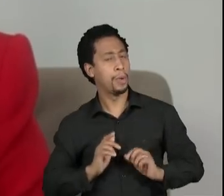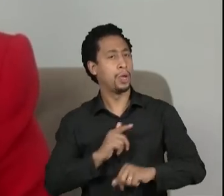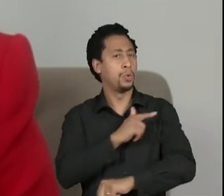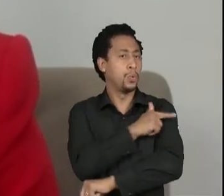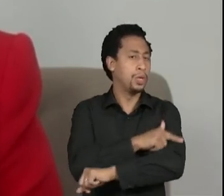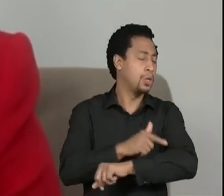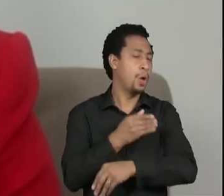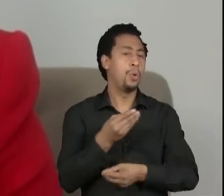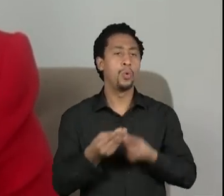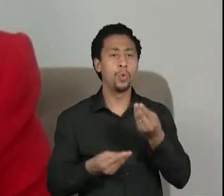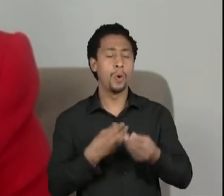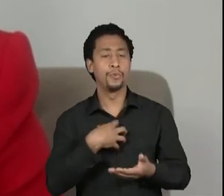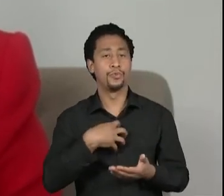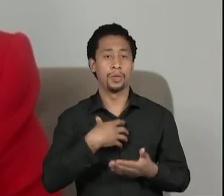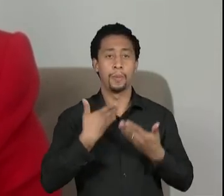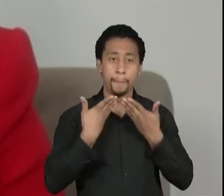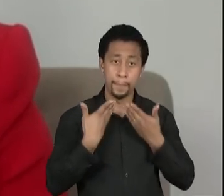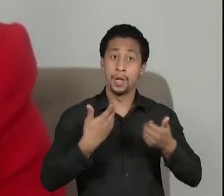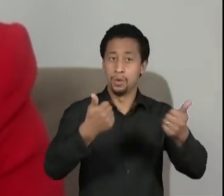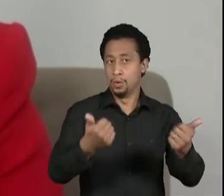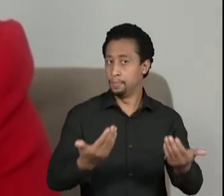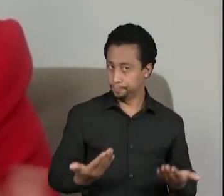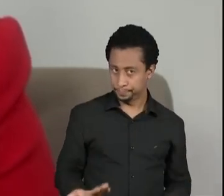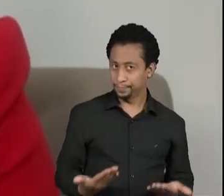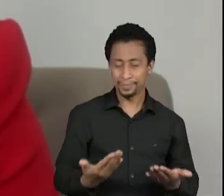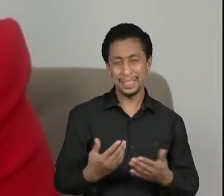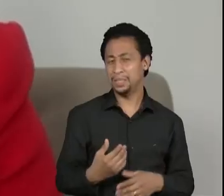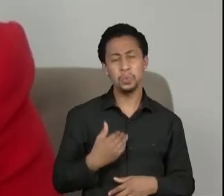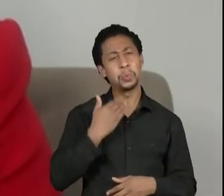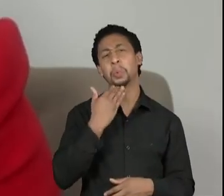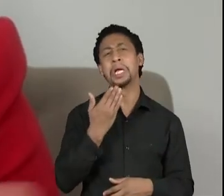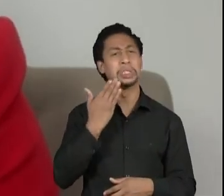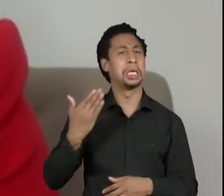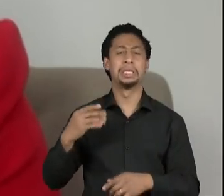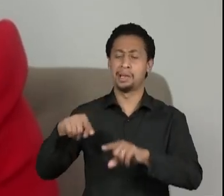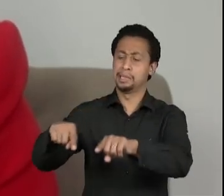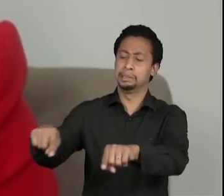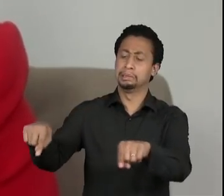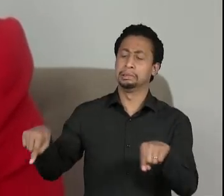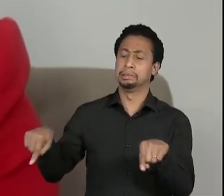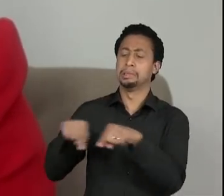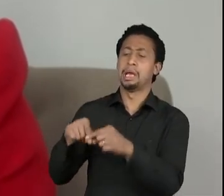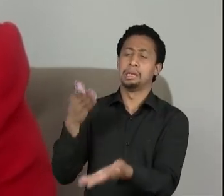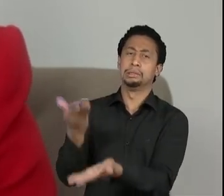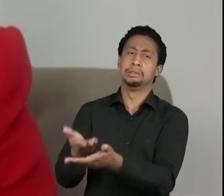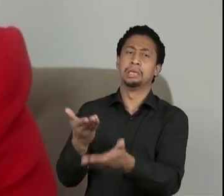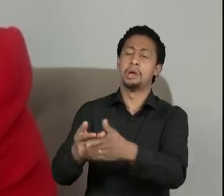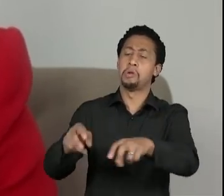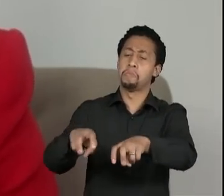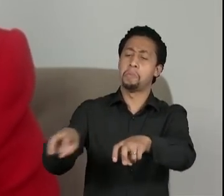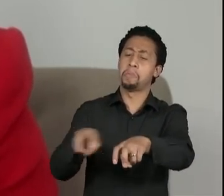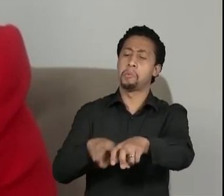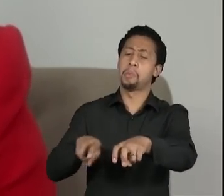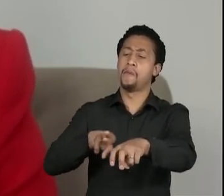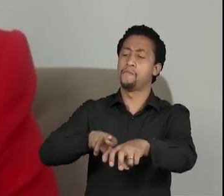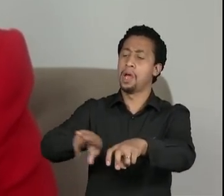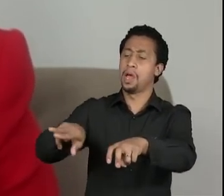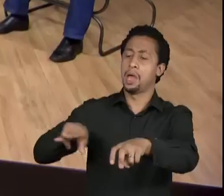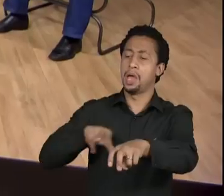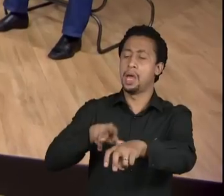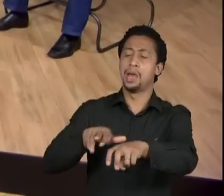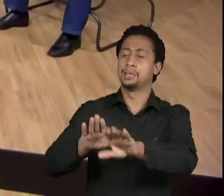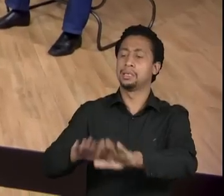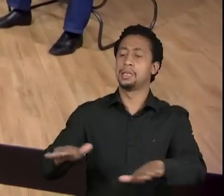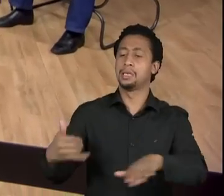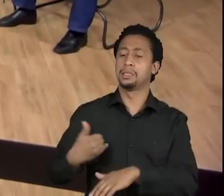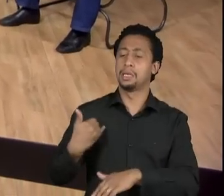melhor forma. Não basta só que ela esteja numa sala ou num local com várias outras crianças da mesma idade,